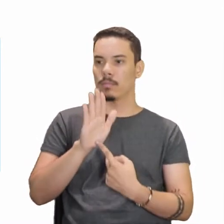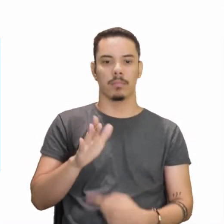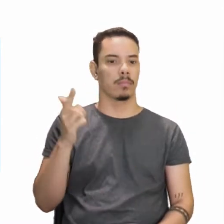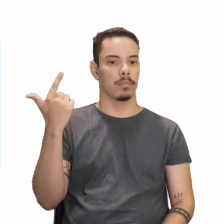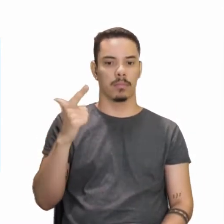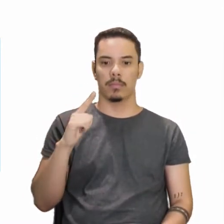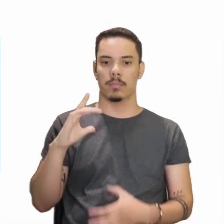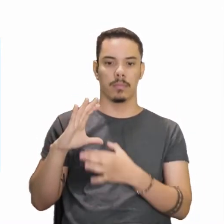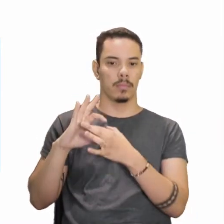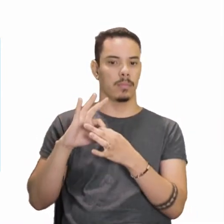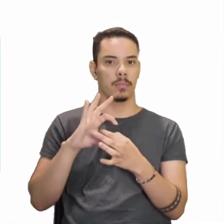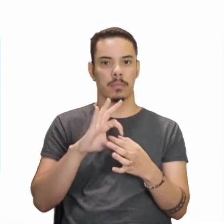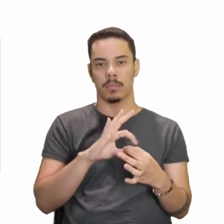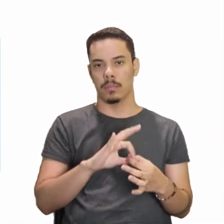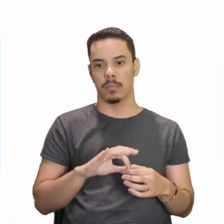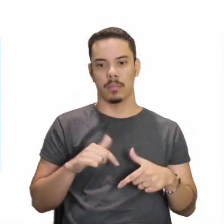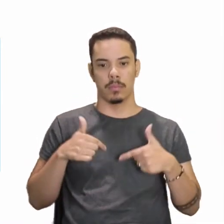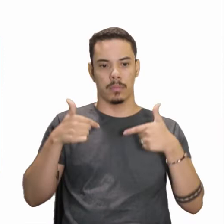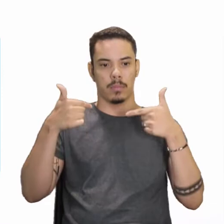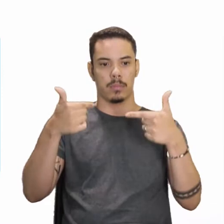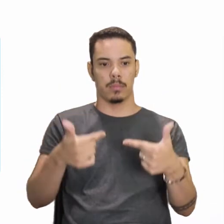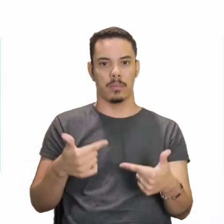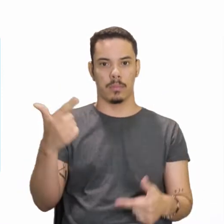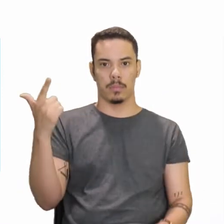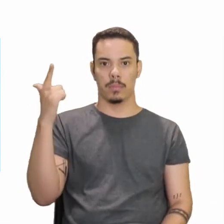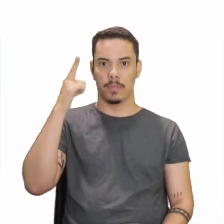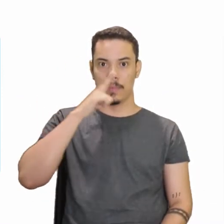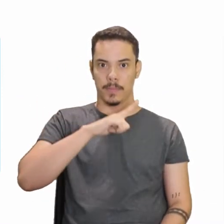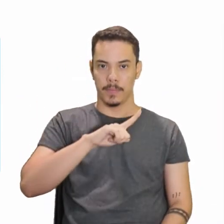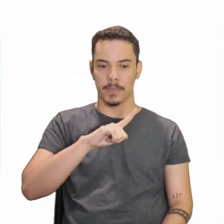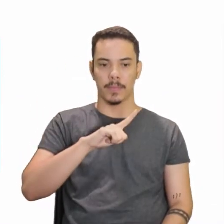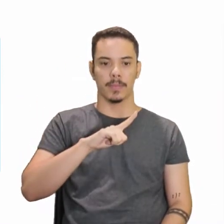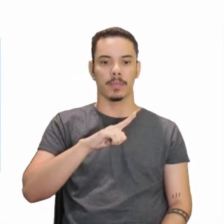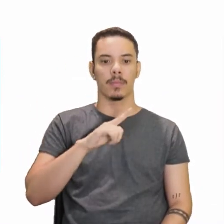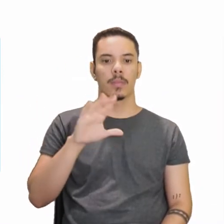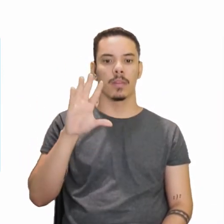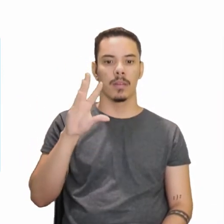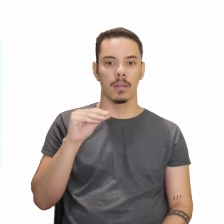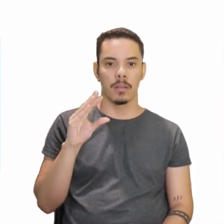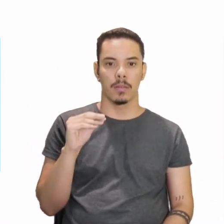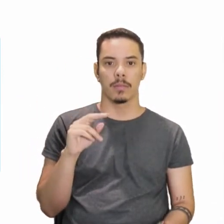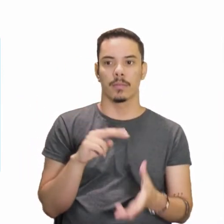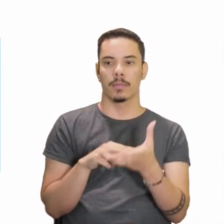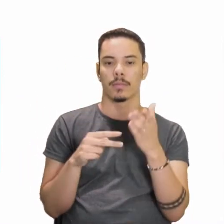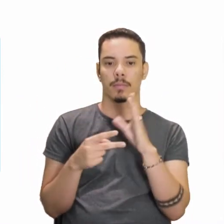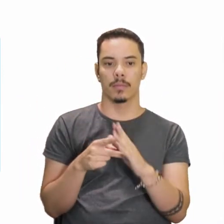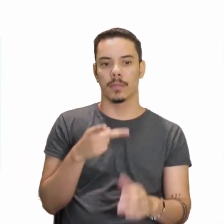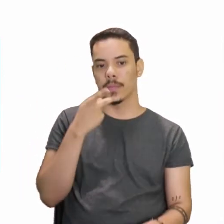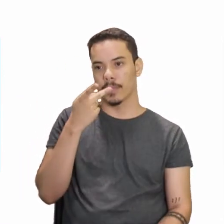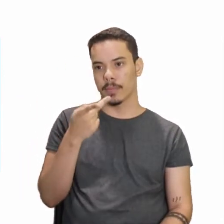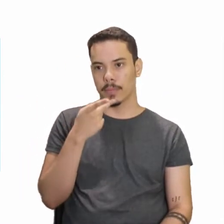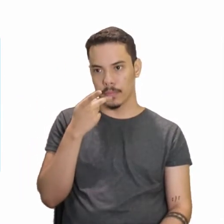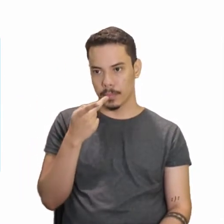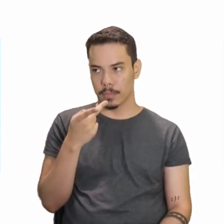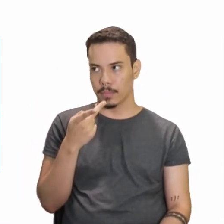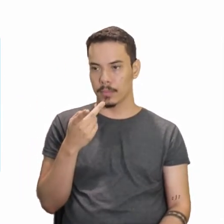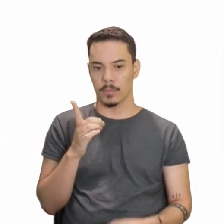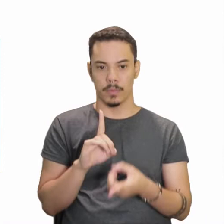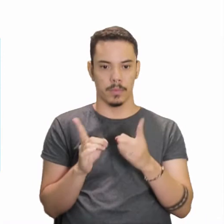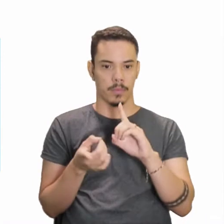de coerência alcançado pelo dialeto. O falar caracteriza-se por um